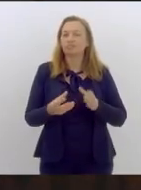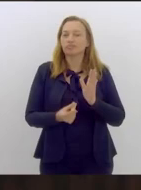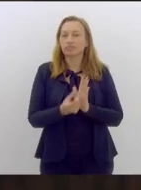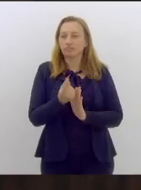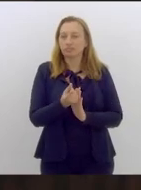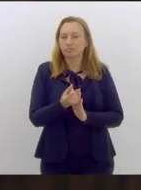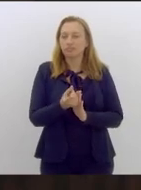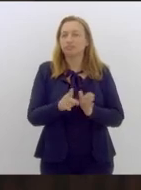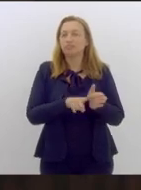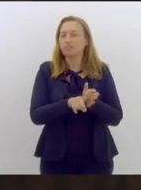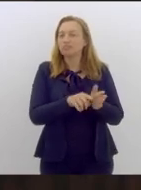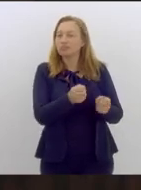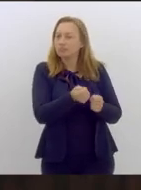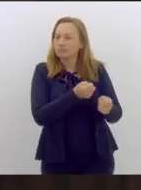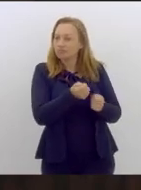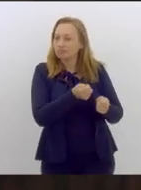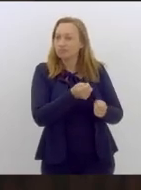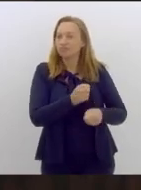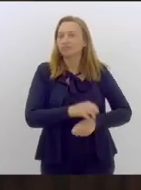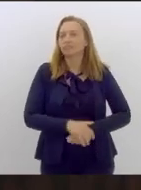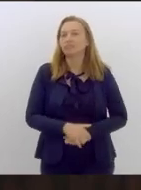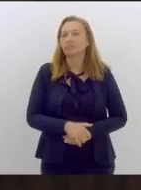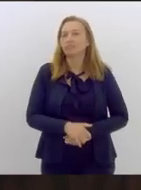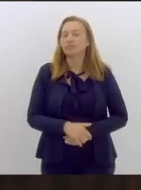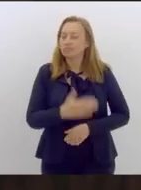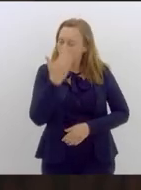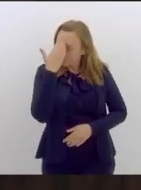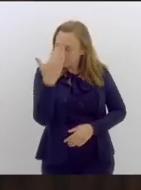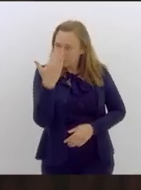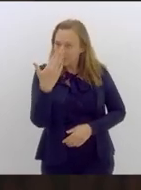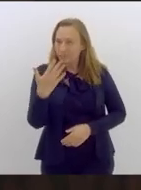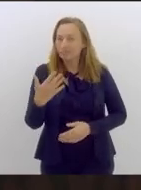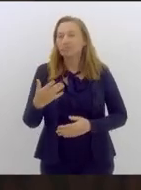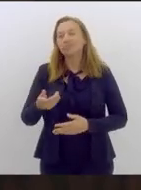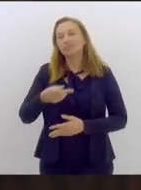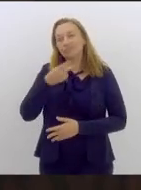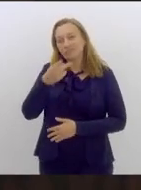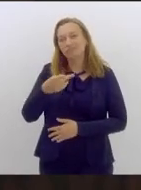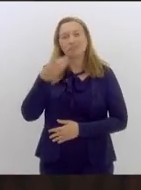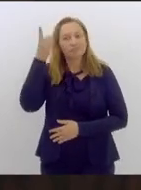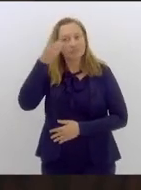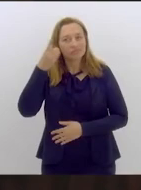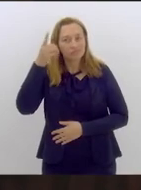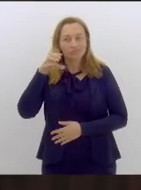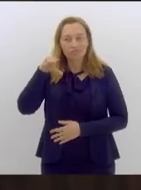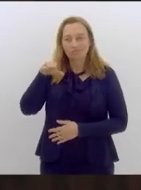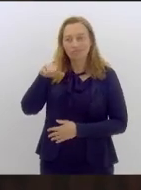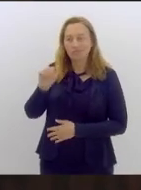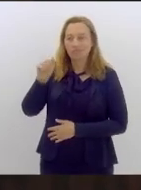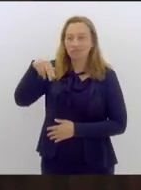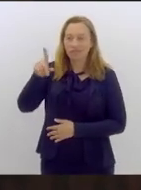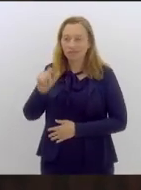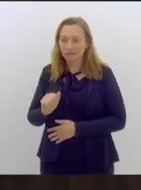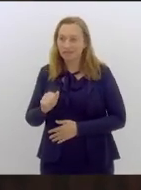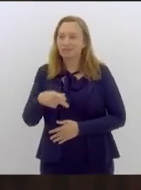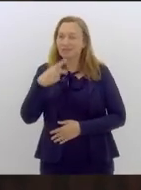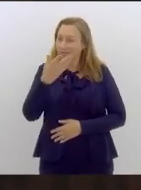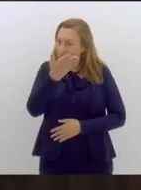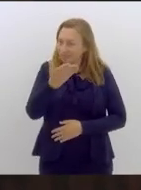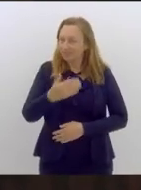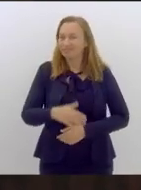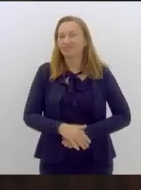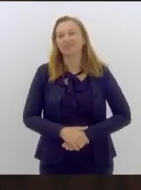Orçamento, Finanças, Fiscalização, Financeiro e Controle, agradecendo as gentis palavras, deputado Márcio Canella, sua vez de emitir o parecer.